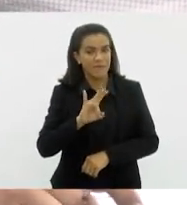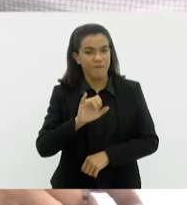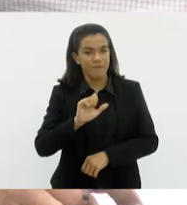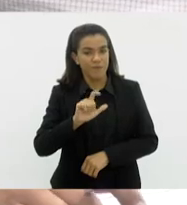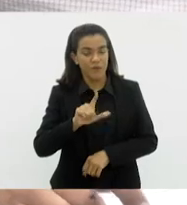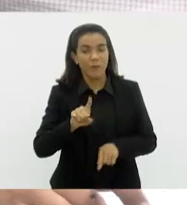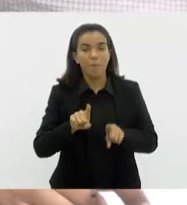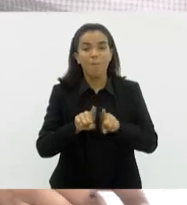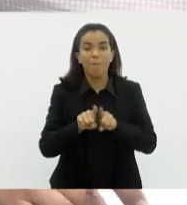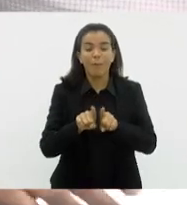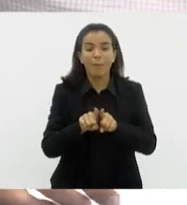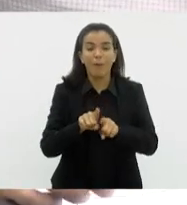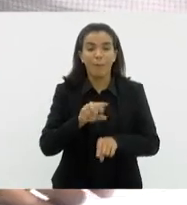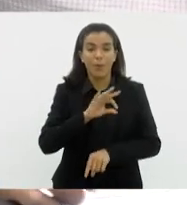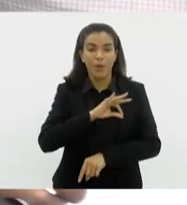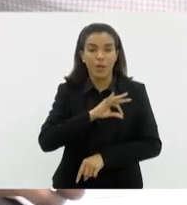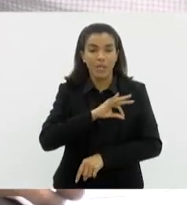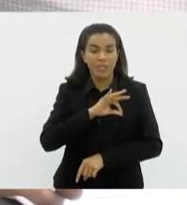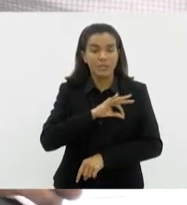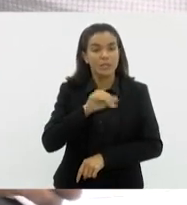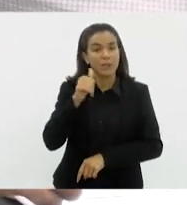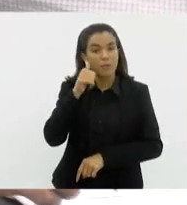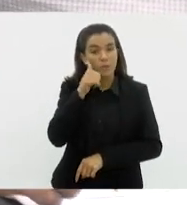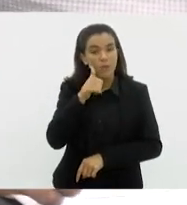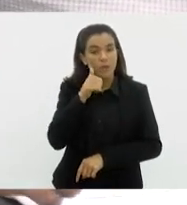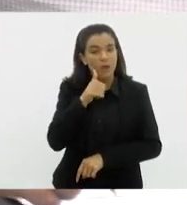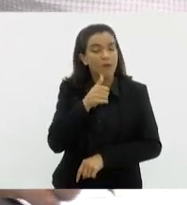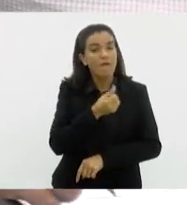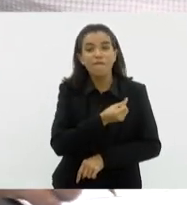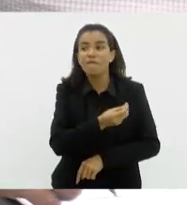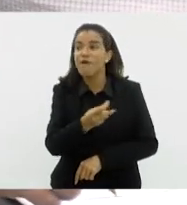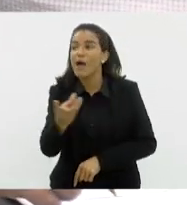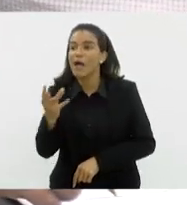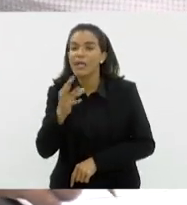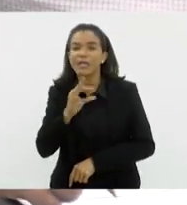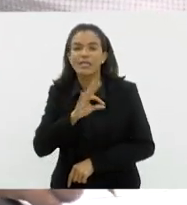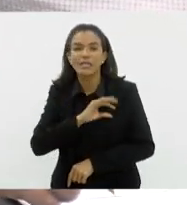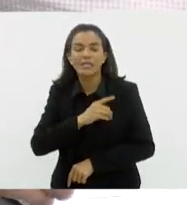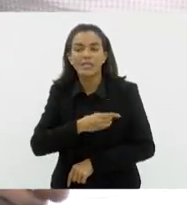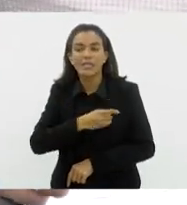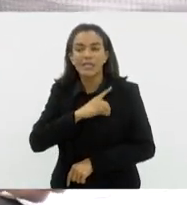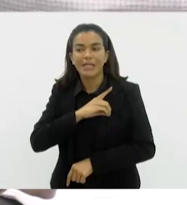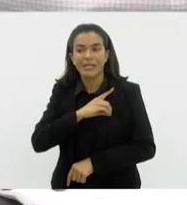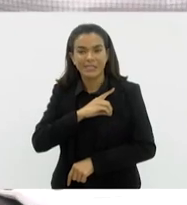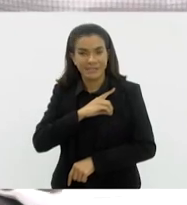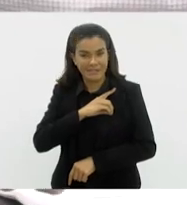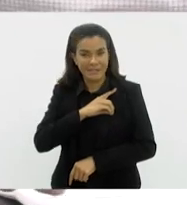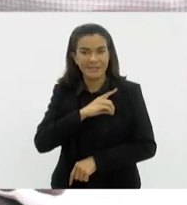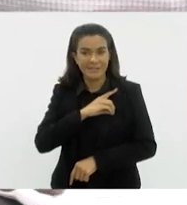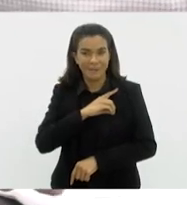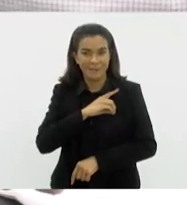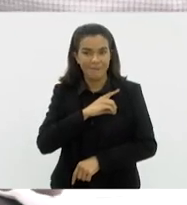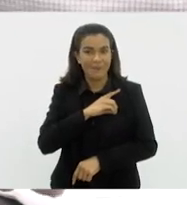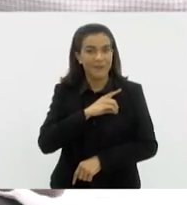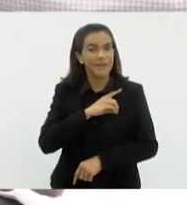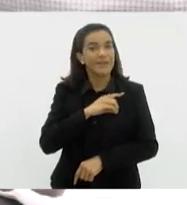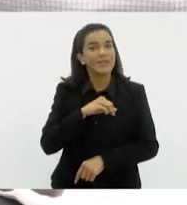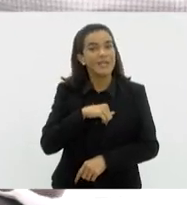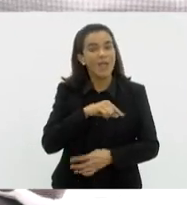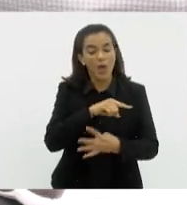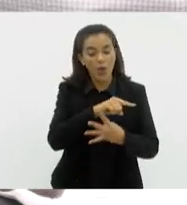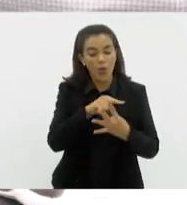não iam para a DEAN, iam para várias delegacias. E uma delegacia que tinha 4 desses casos contra a mesma